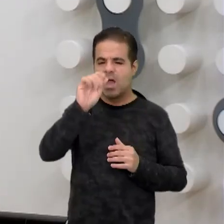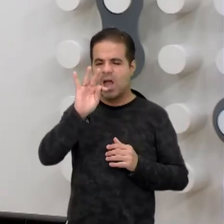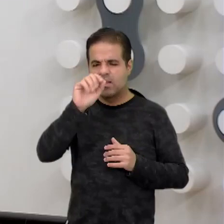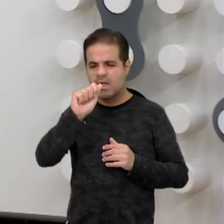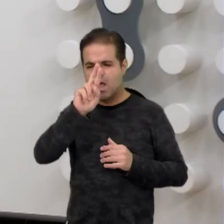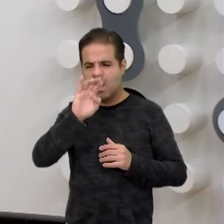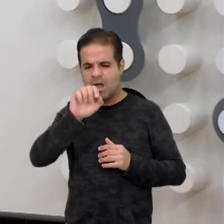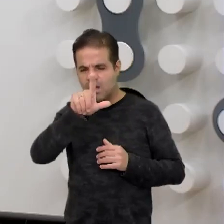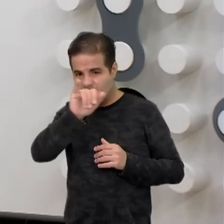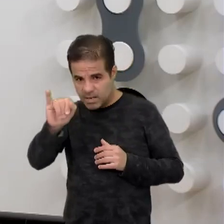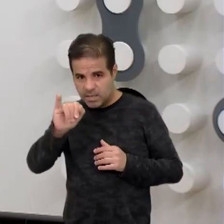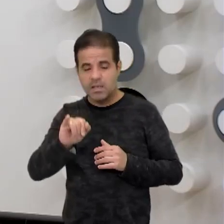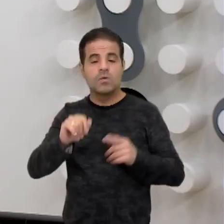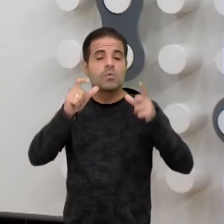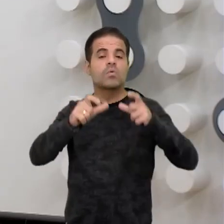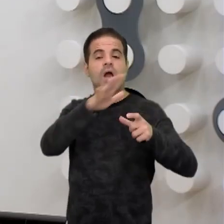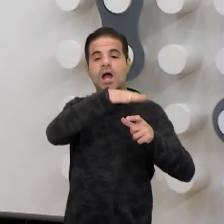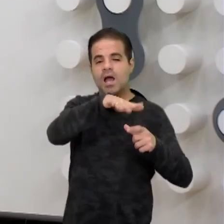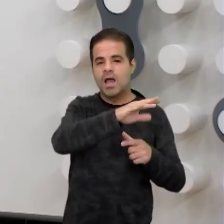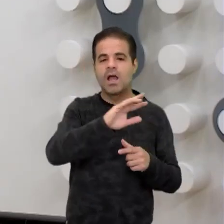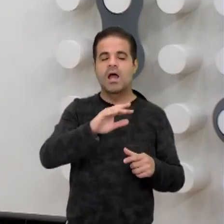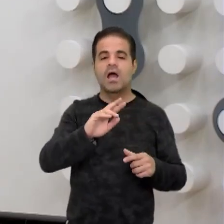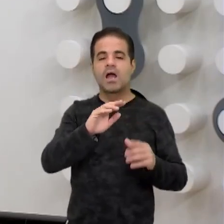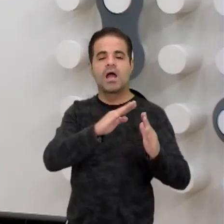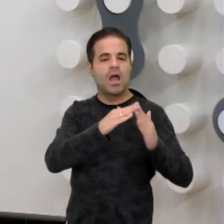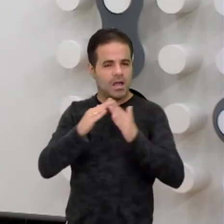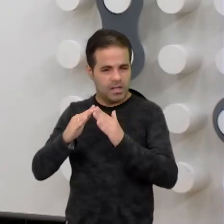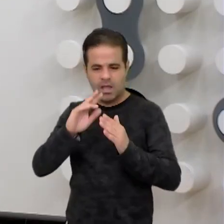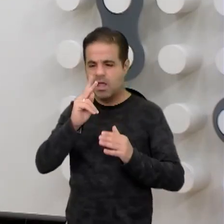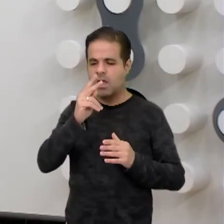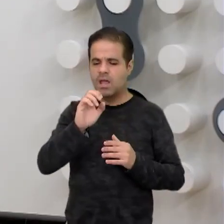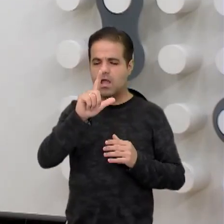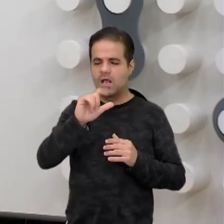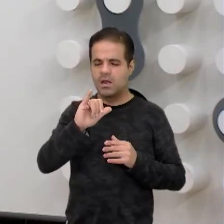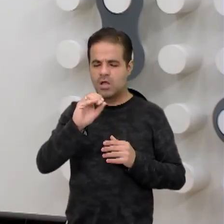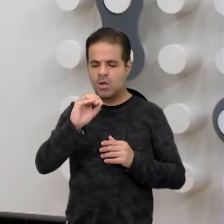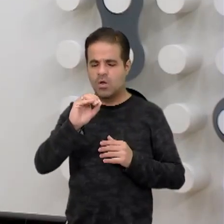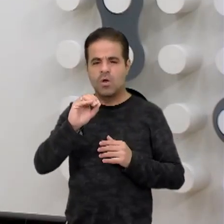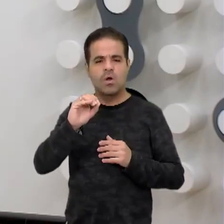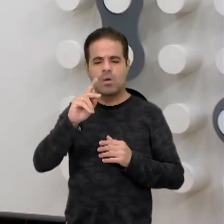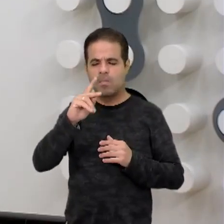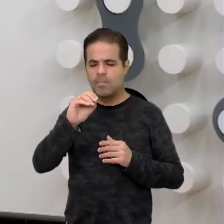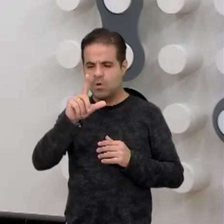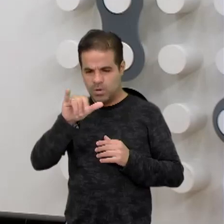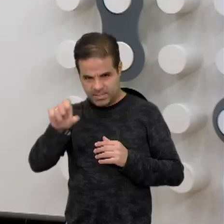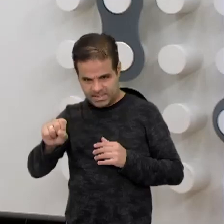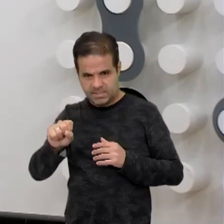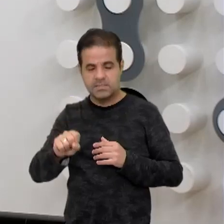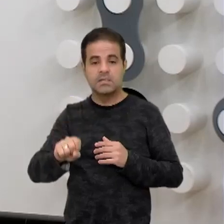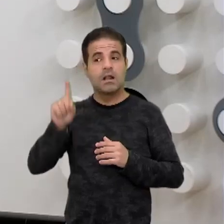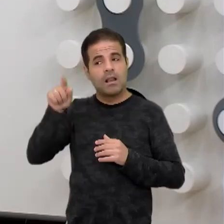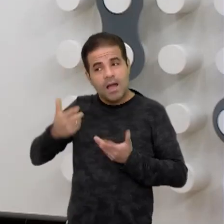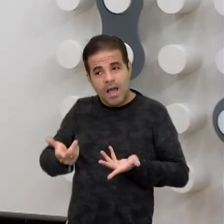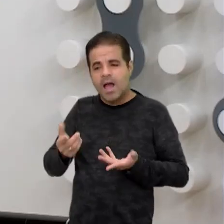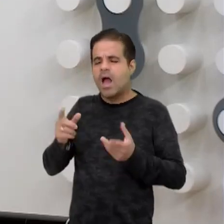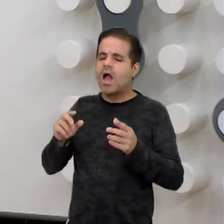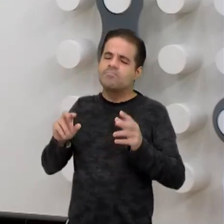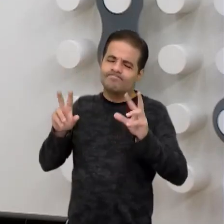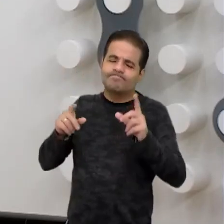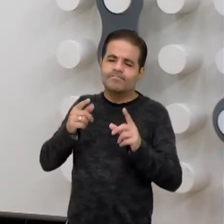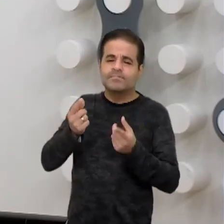que fica em Heliópolis, que fica num bairro daqui de São Paulo, que o perfil